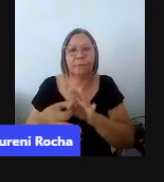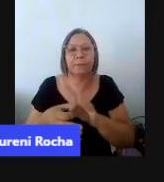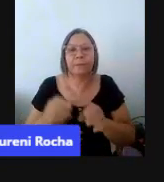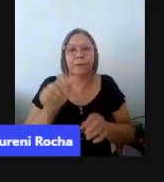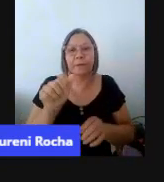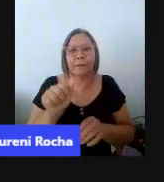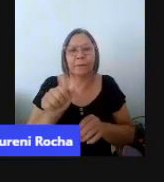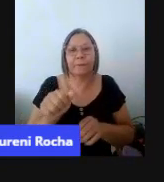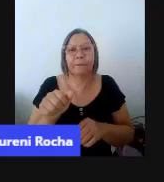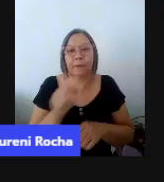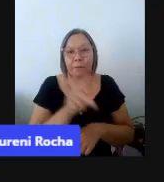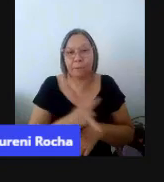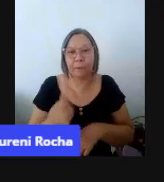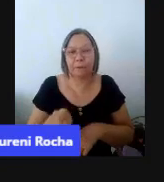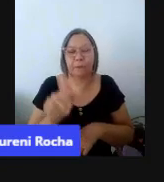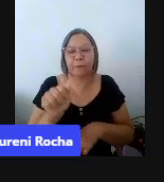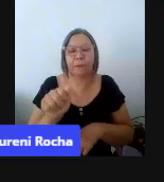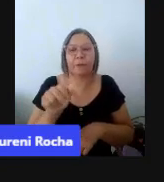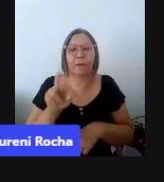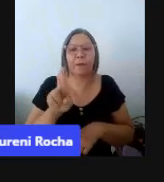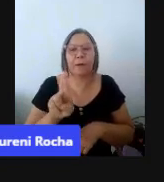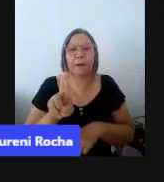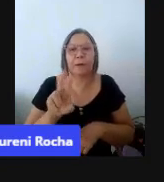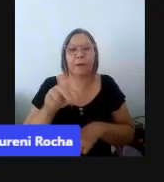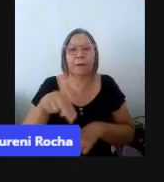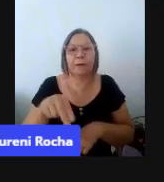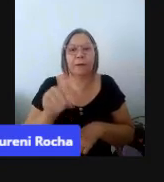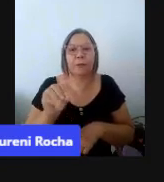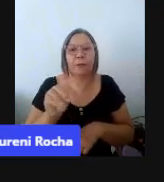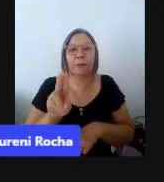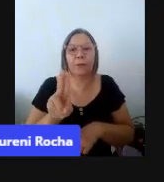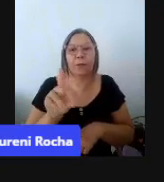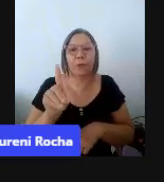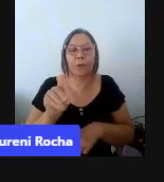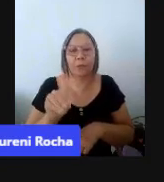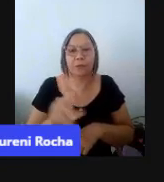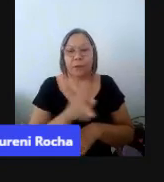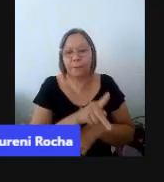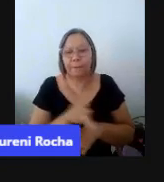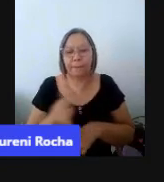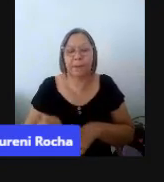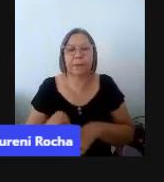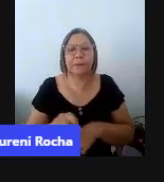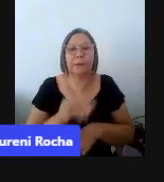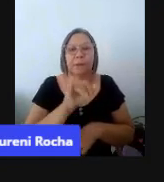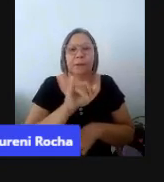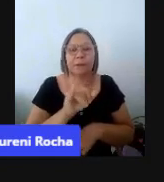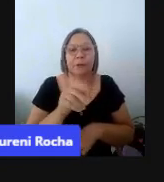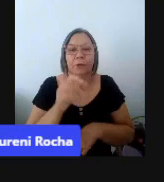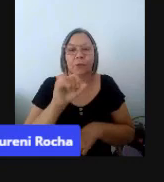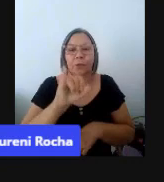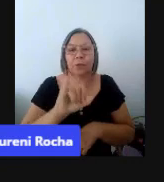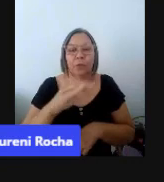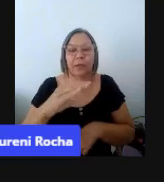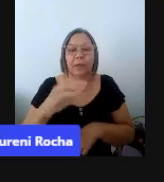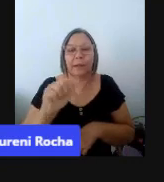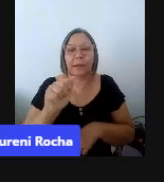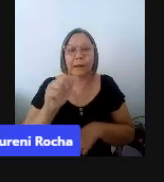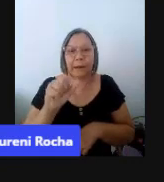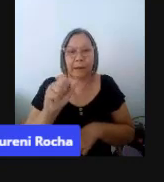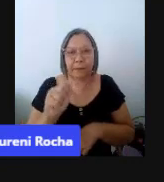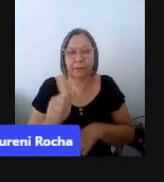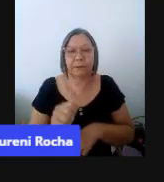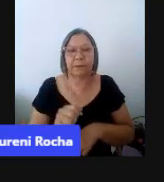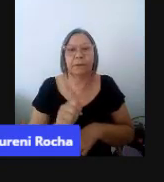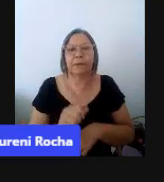é zoólogo e doutor, e é presidente do ICAS, que é o Instituto de Conservação de Animais Silvestres, da onde a